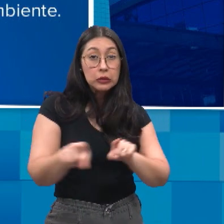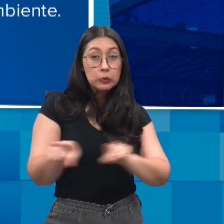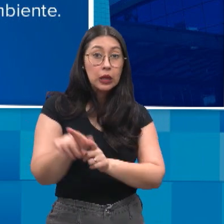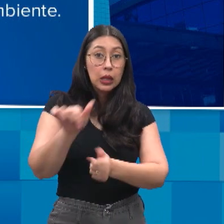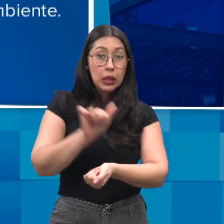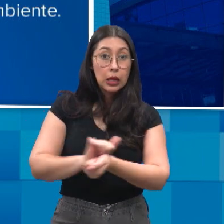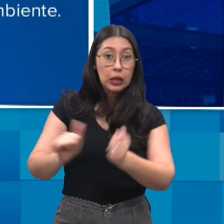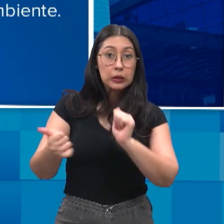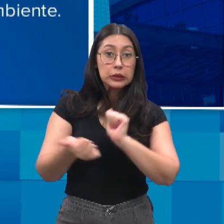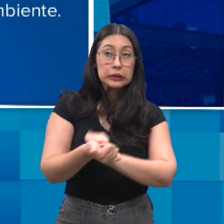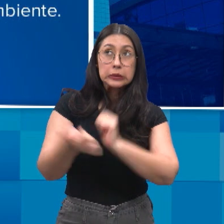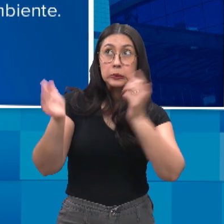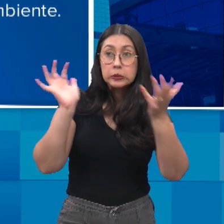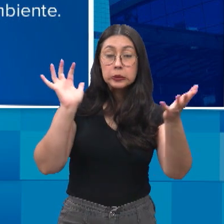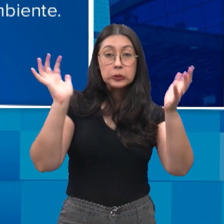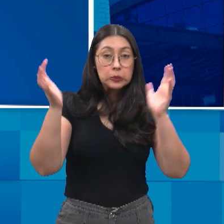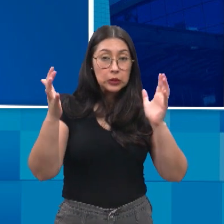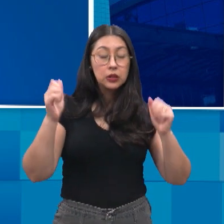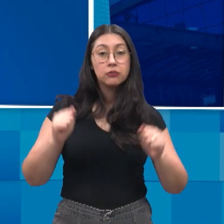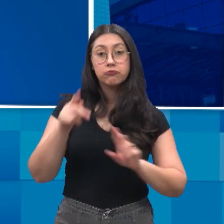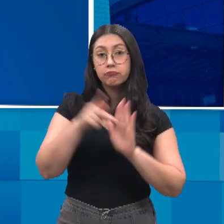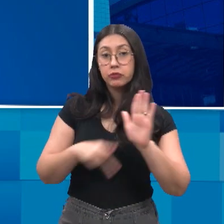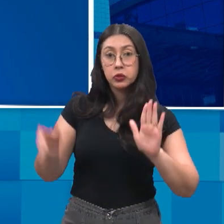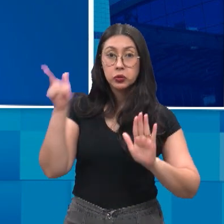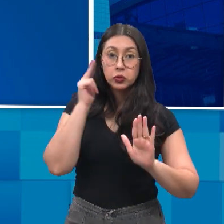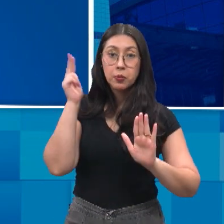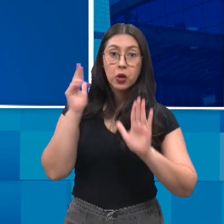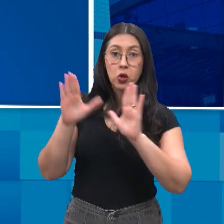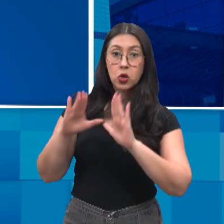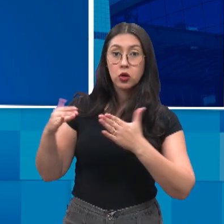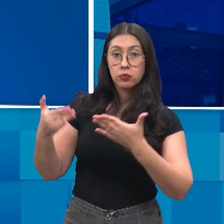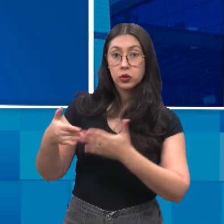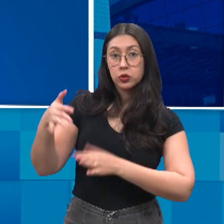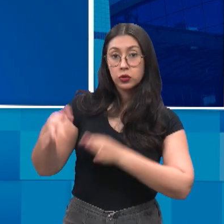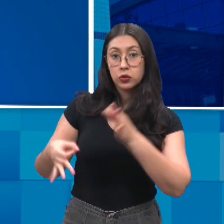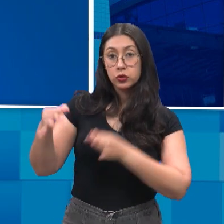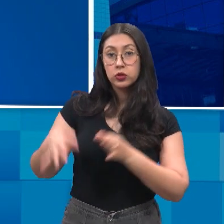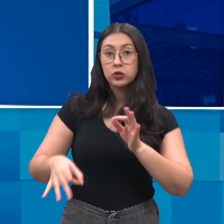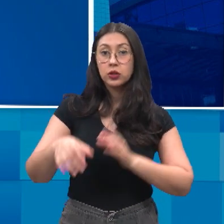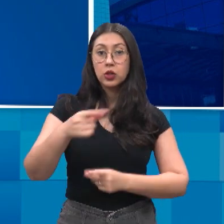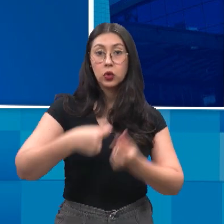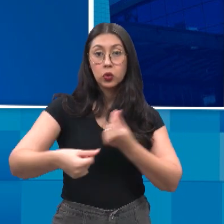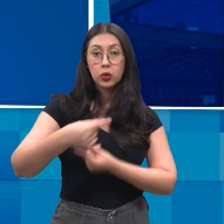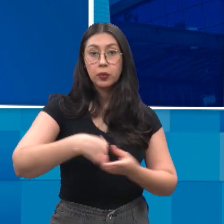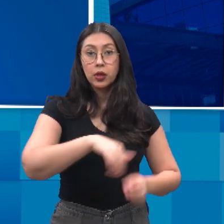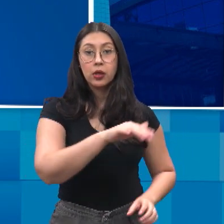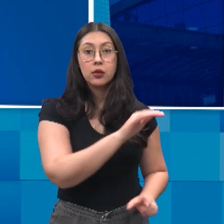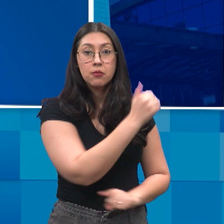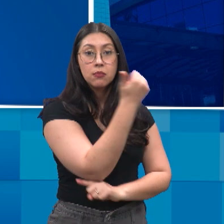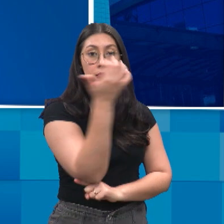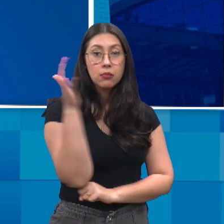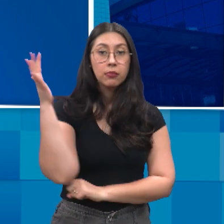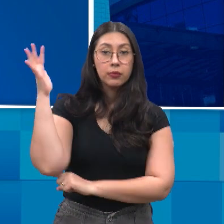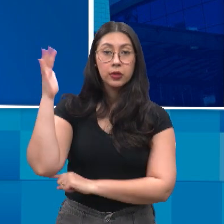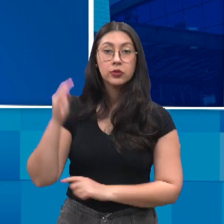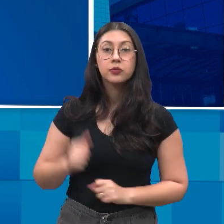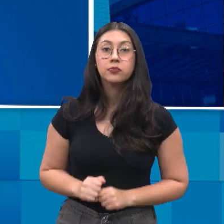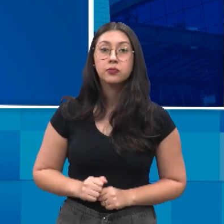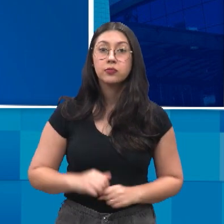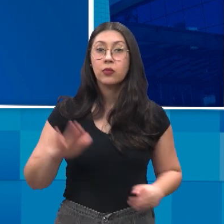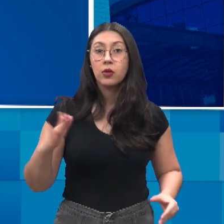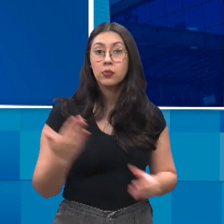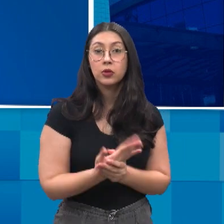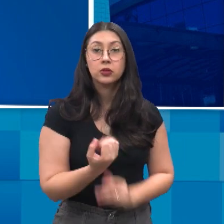outras providências. Rito ordinário, comissões Justiça, Economia e Meio Ambiente. Processo